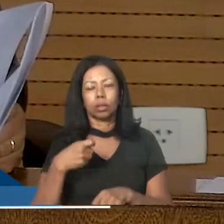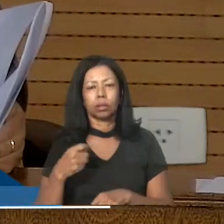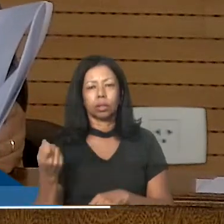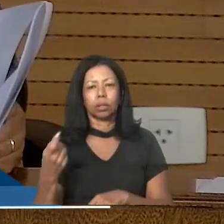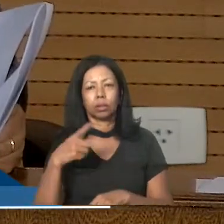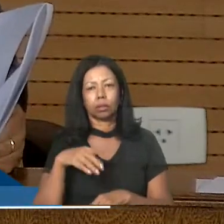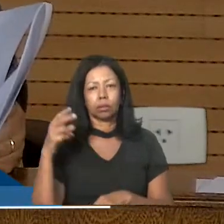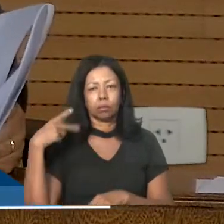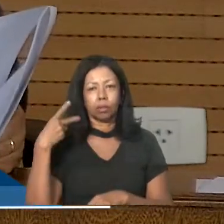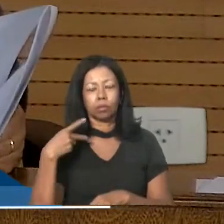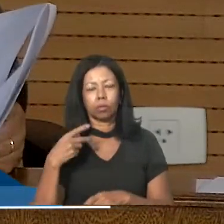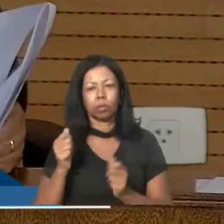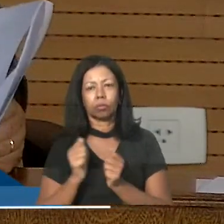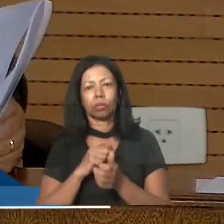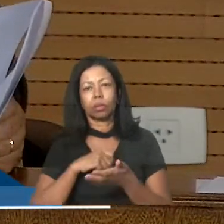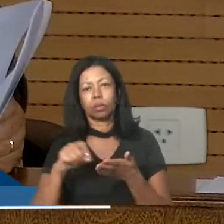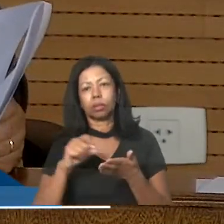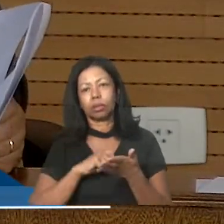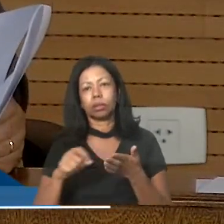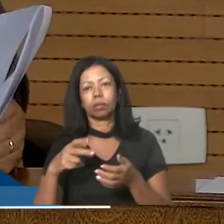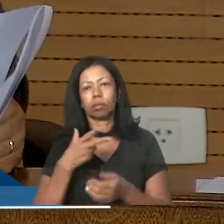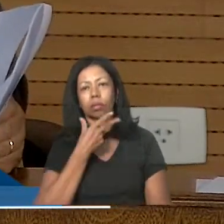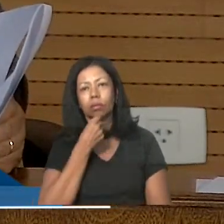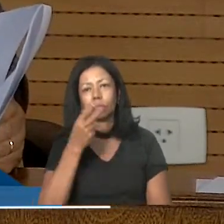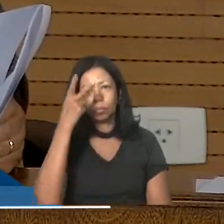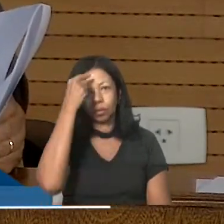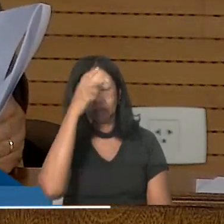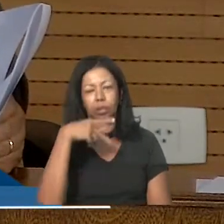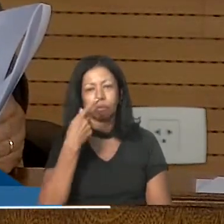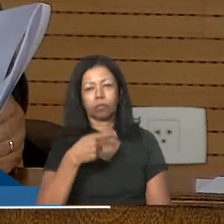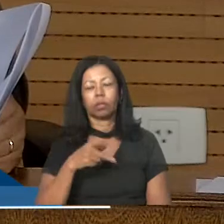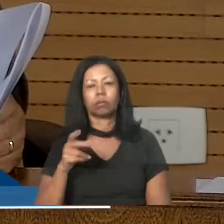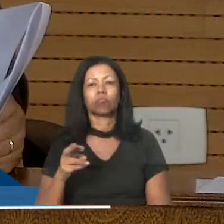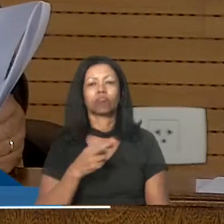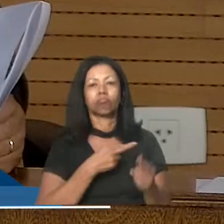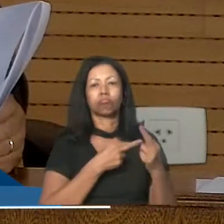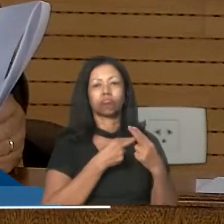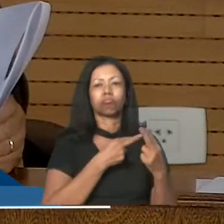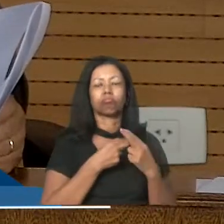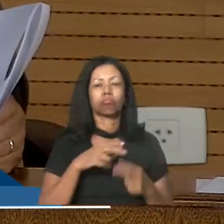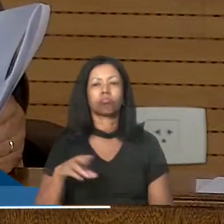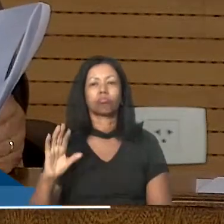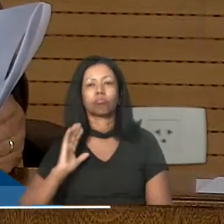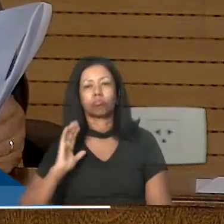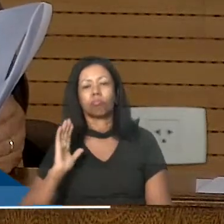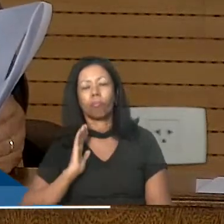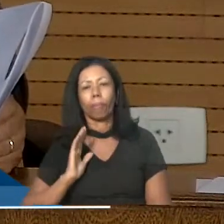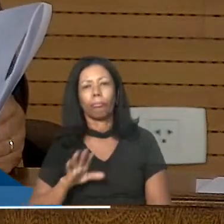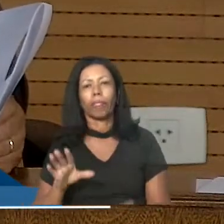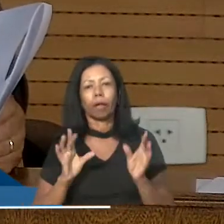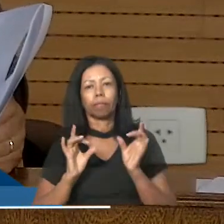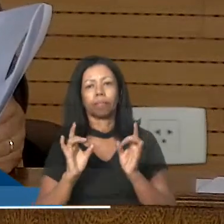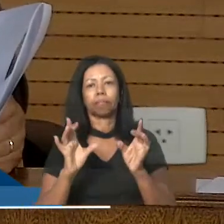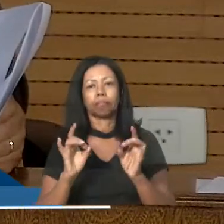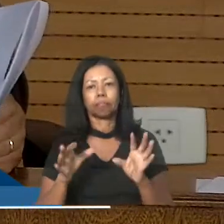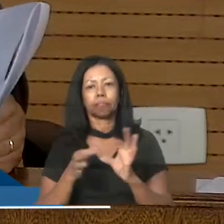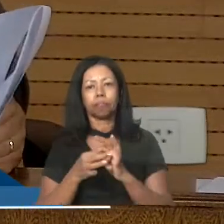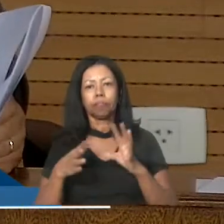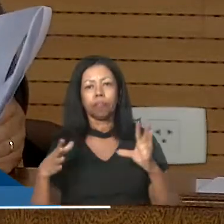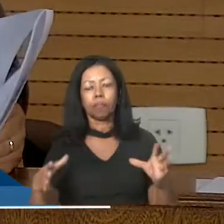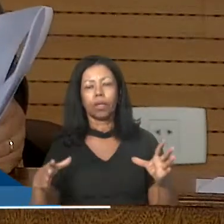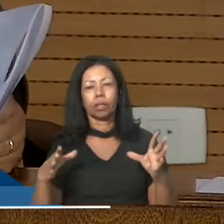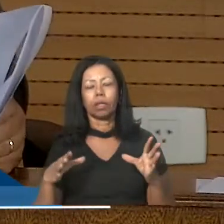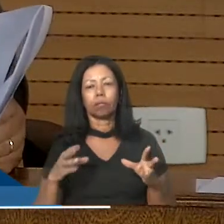Câmara, com a sanção do prefeito, dispor sobre as matérias de competência do município, especialmente autorizar